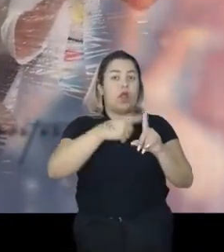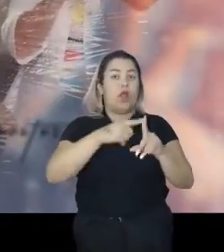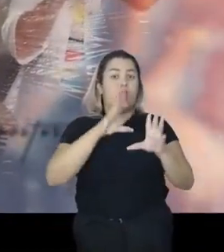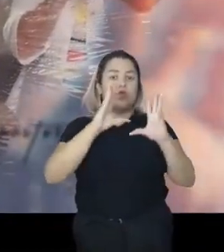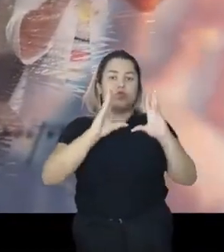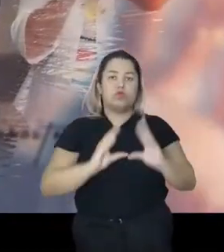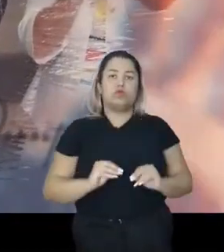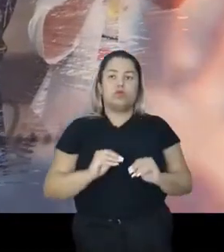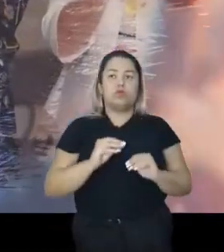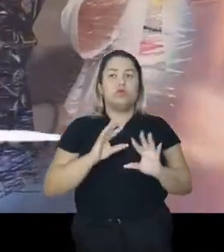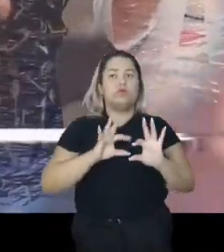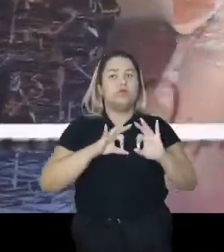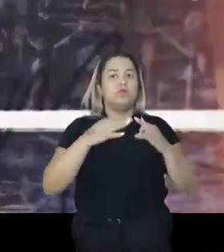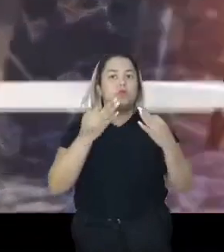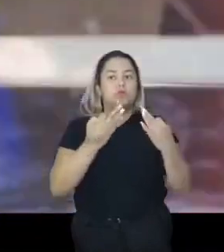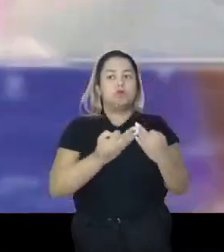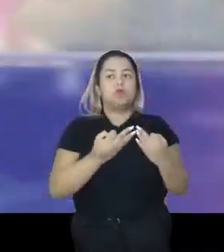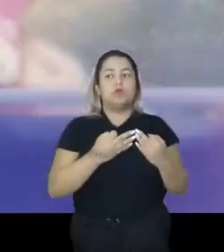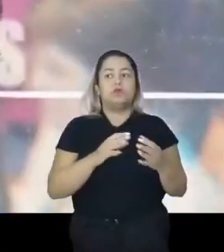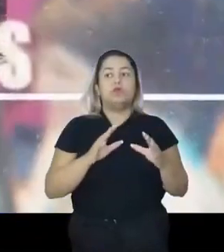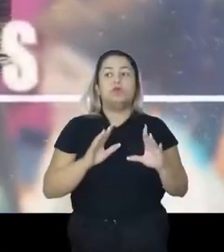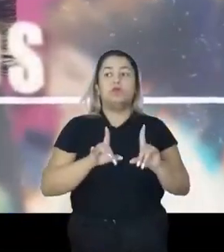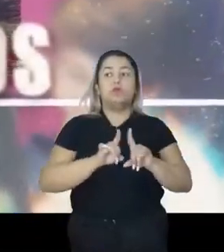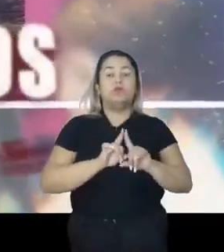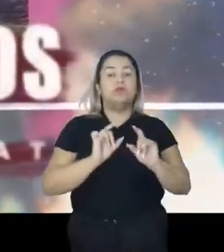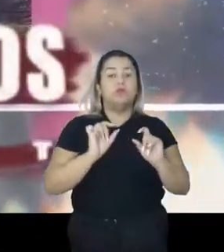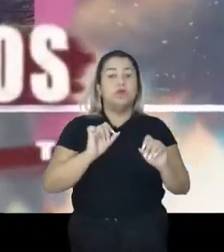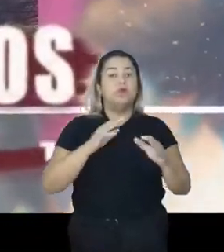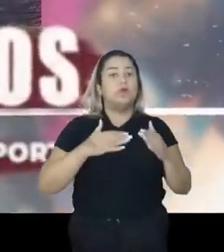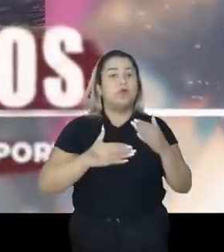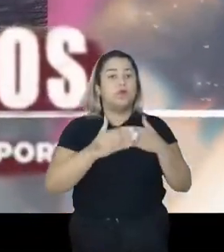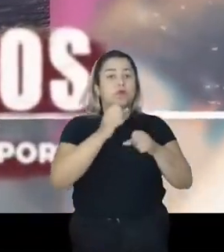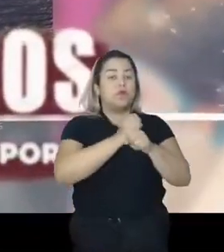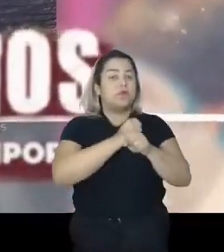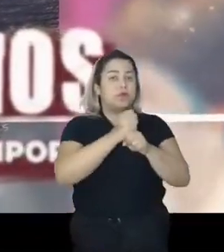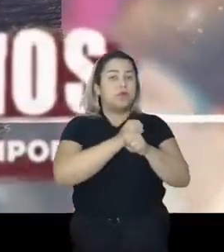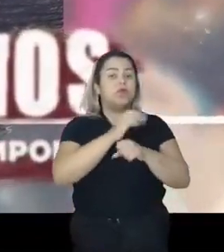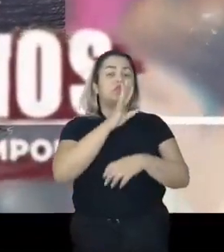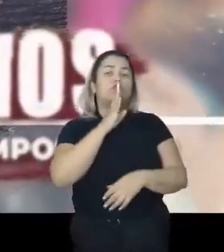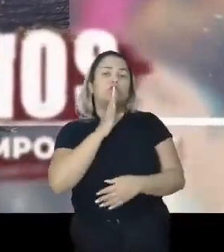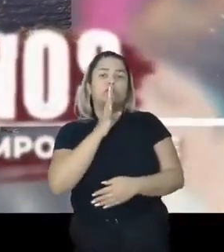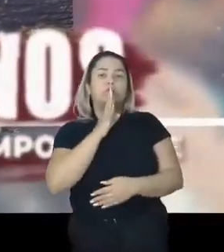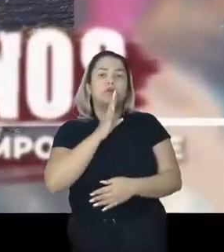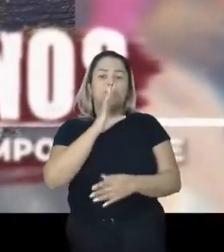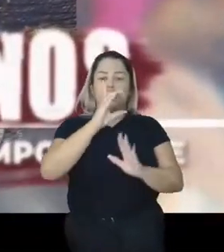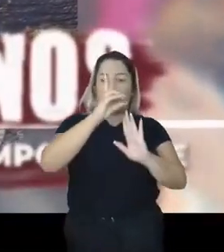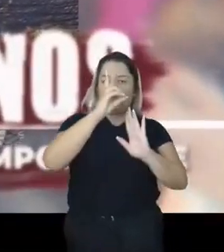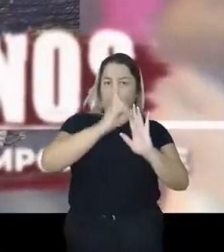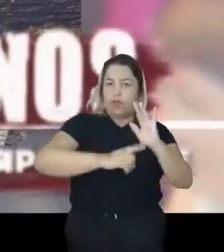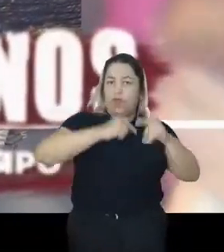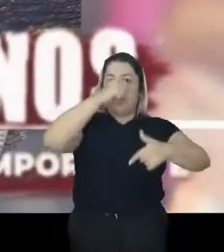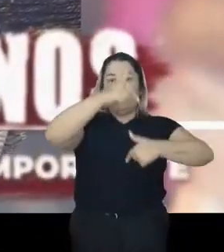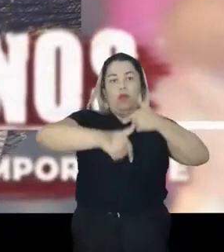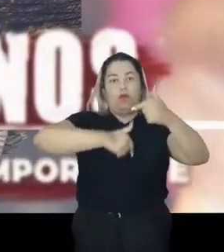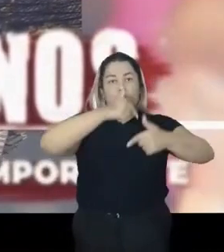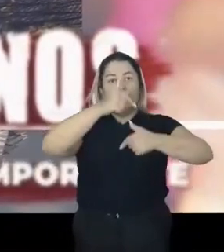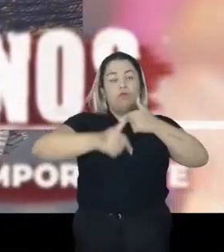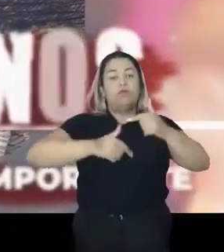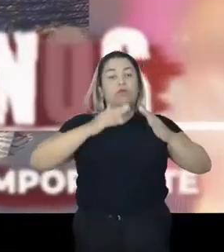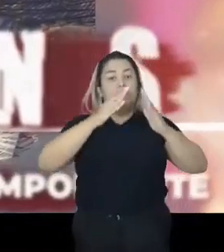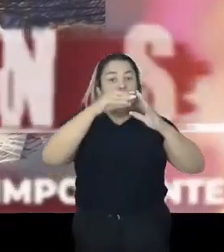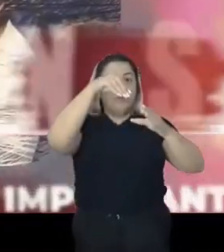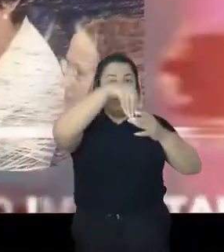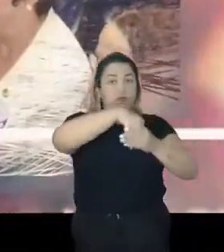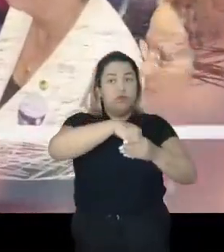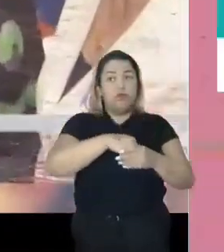abono família Nesta primeira década Foi dado um passo importante Pelo reconhecimento de direitos Das trabalhadoras domésticas